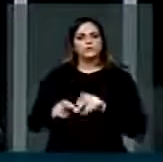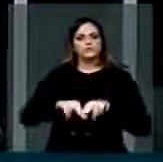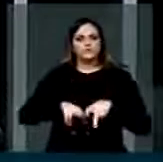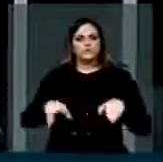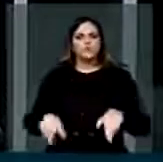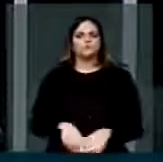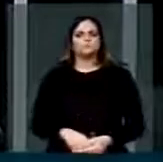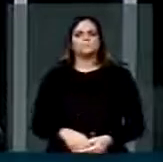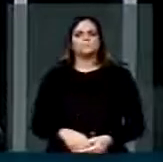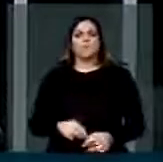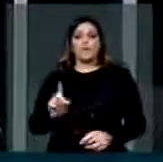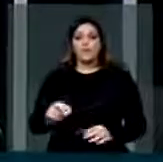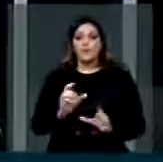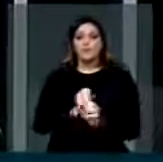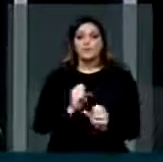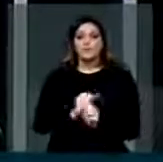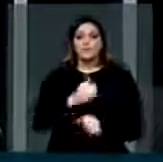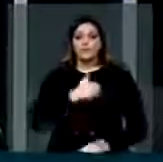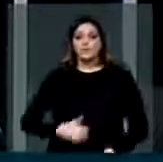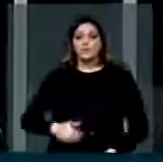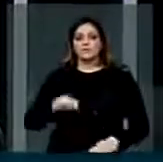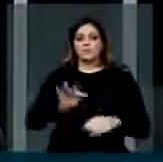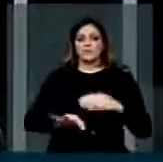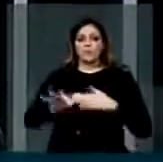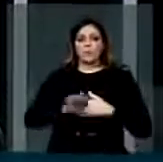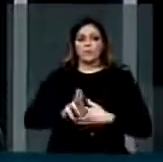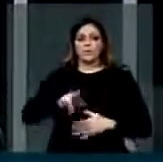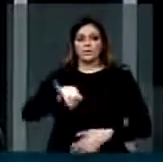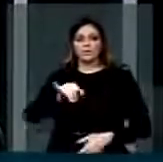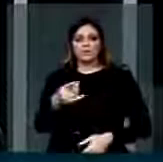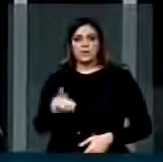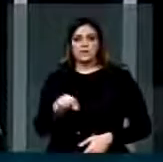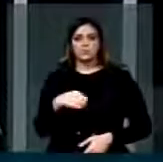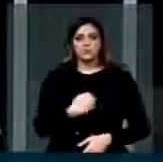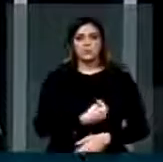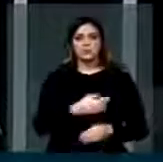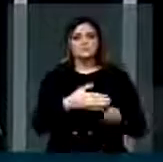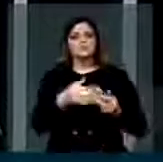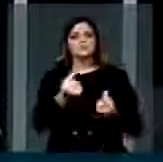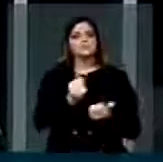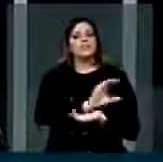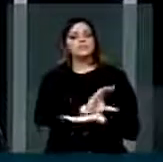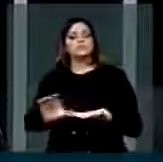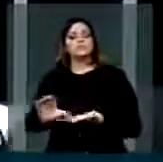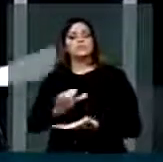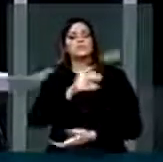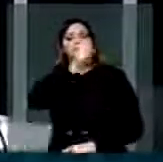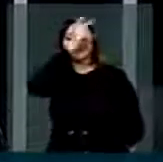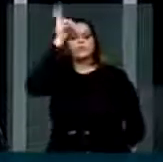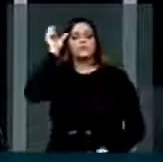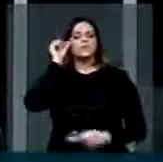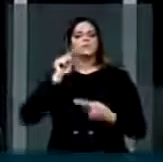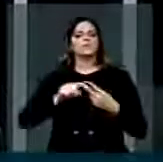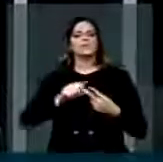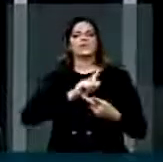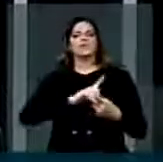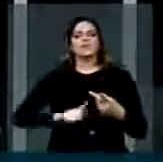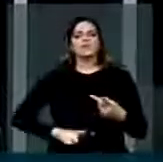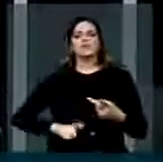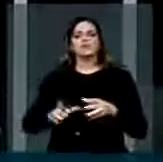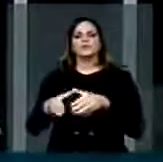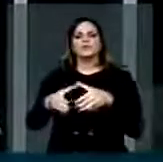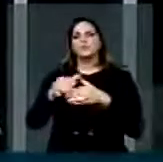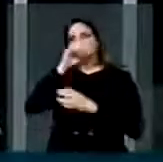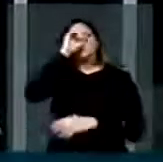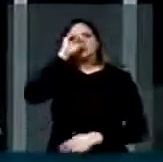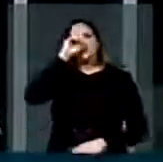União, onde nós destinamos recursos para as prefeituras, governo de estado, para a entidade, para